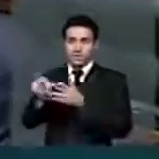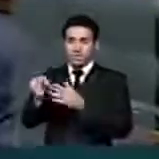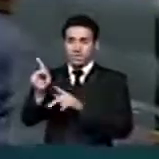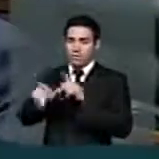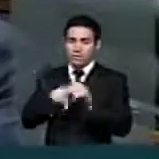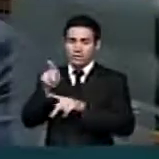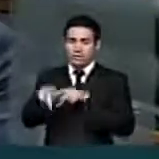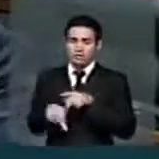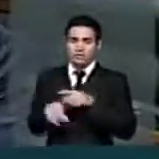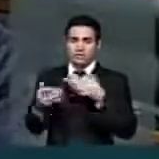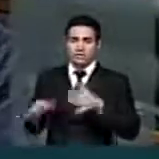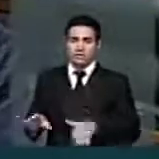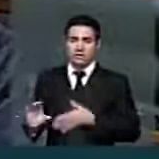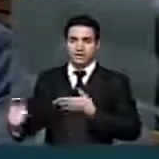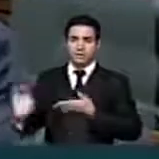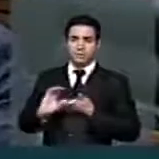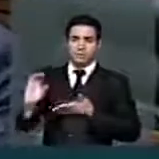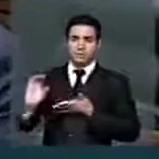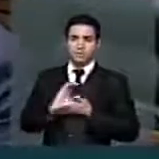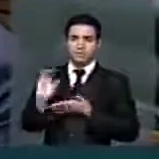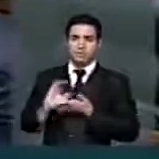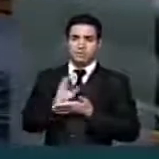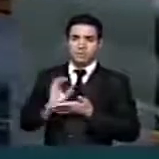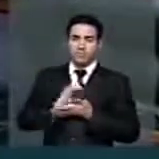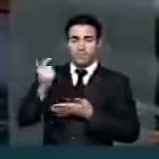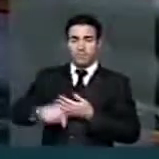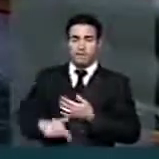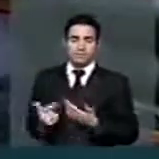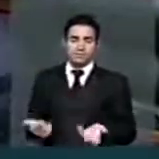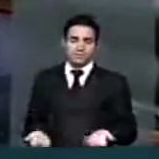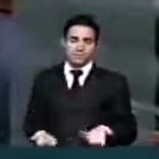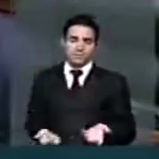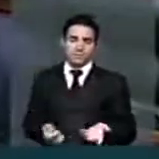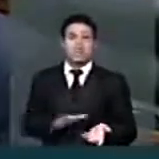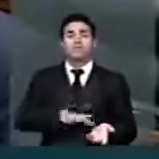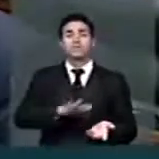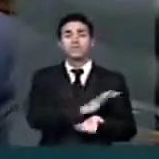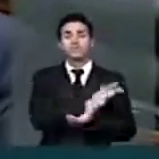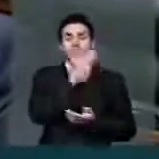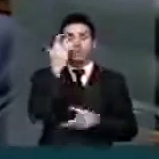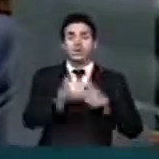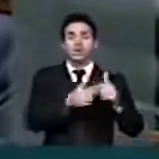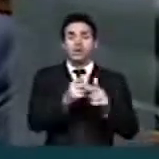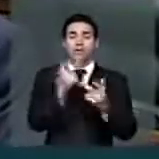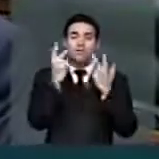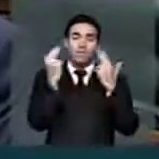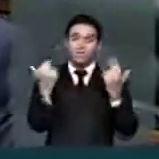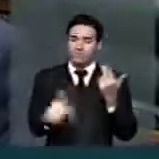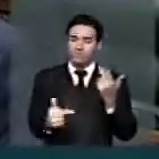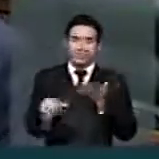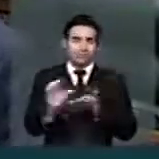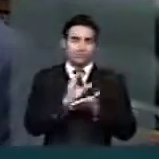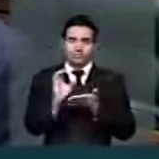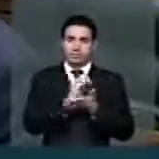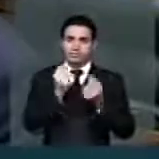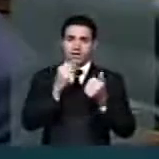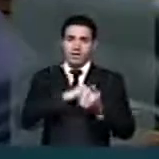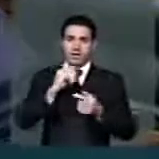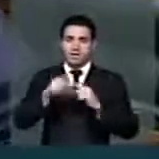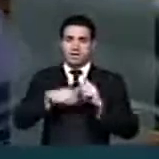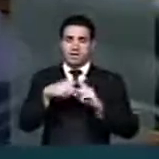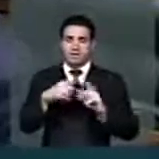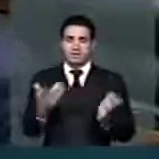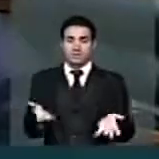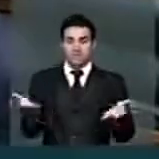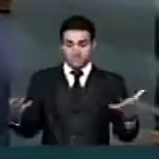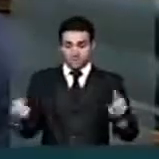de não ter benefícios extras diante do trabalhador comum. Vamos fazer dessa noite, tarde